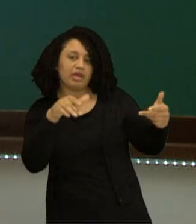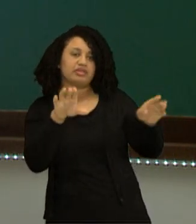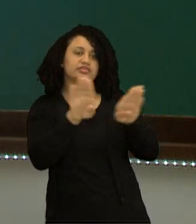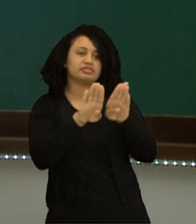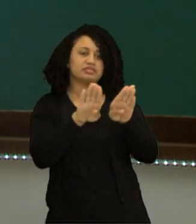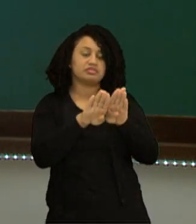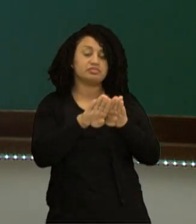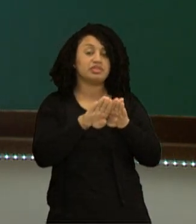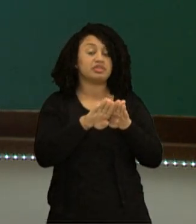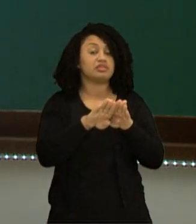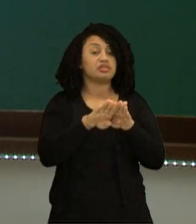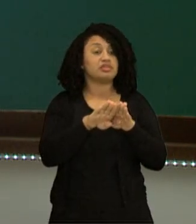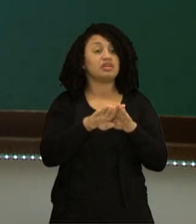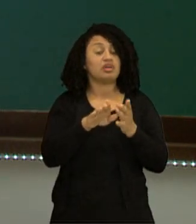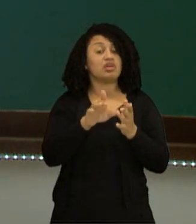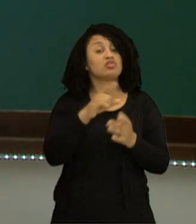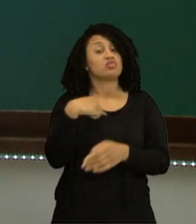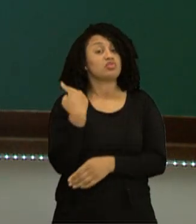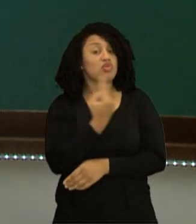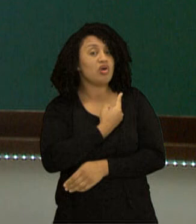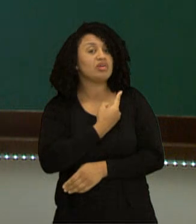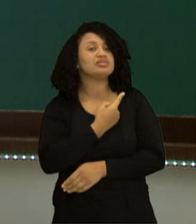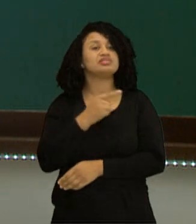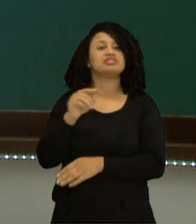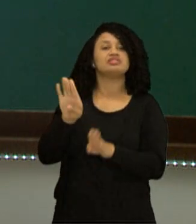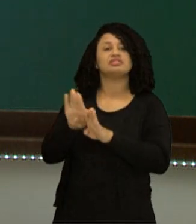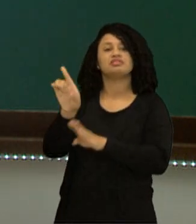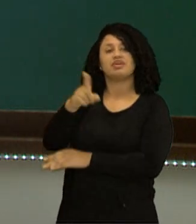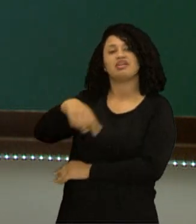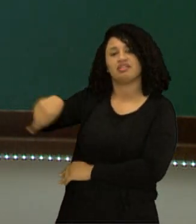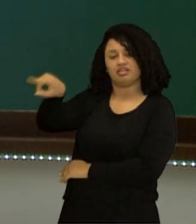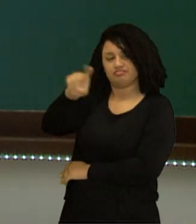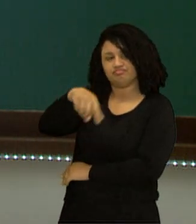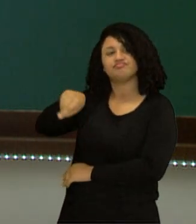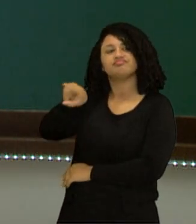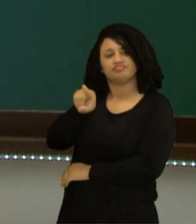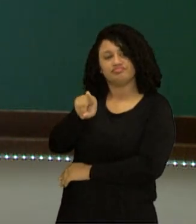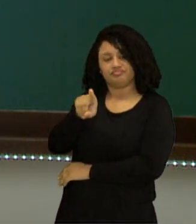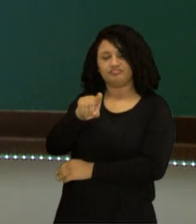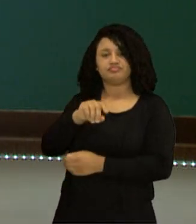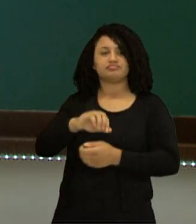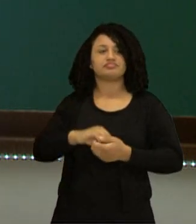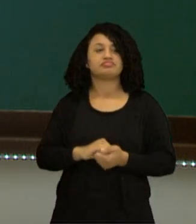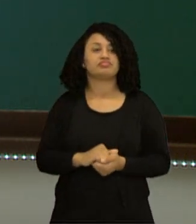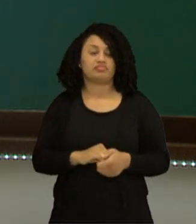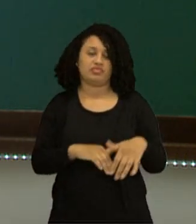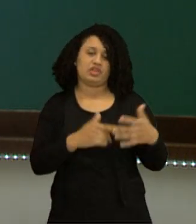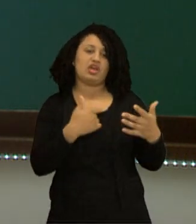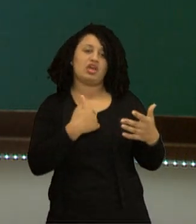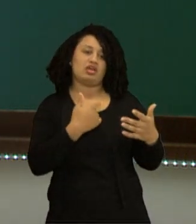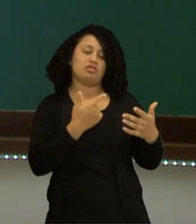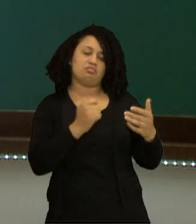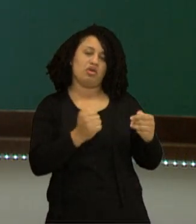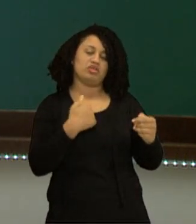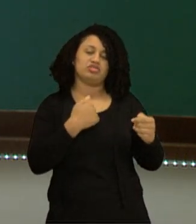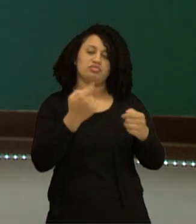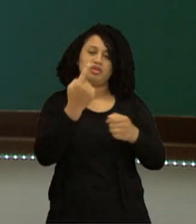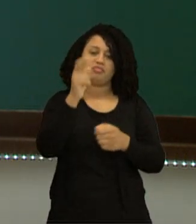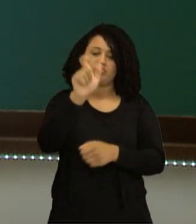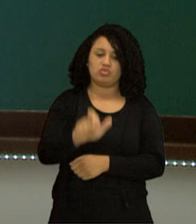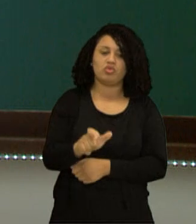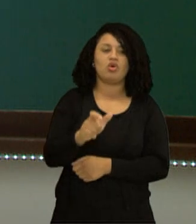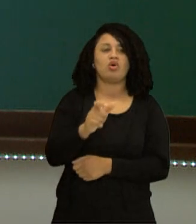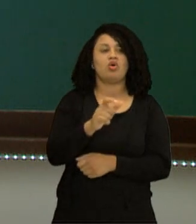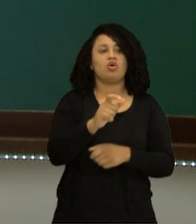objetos. We, nós, e they, eles ou elas, plural de uma pessoa, né,